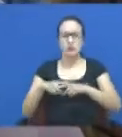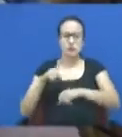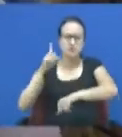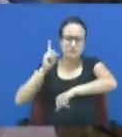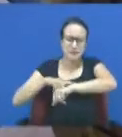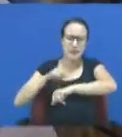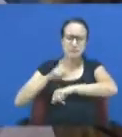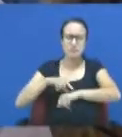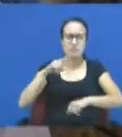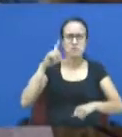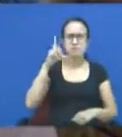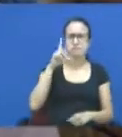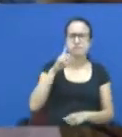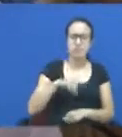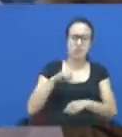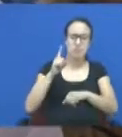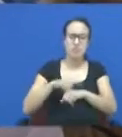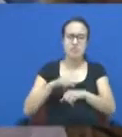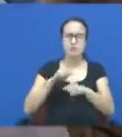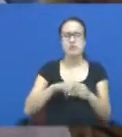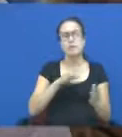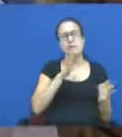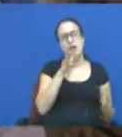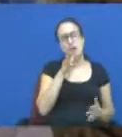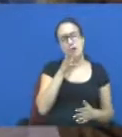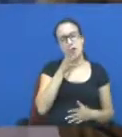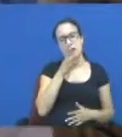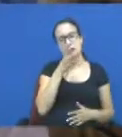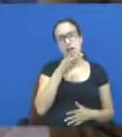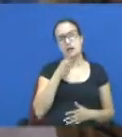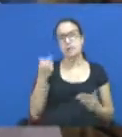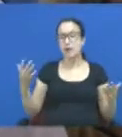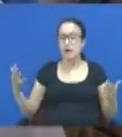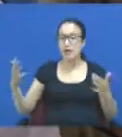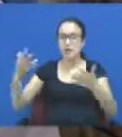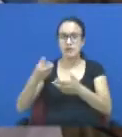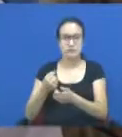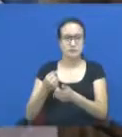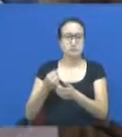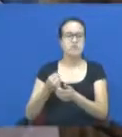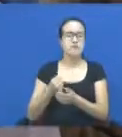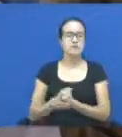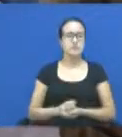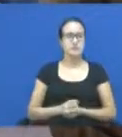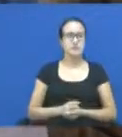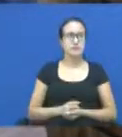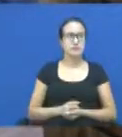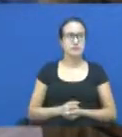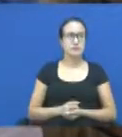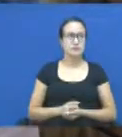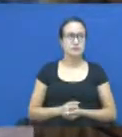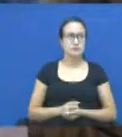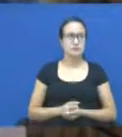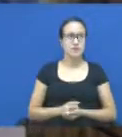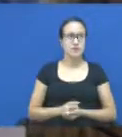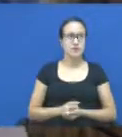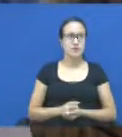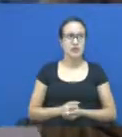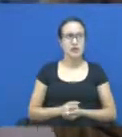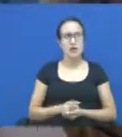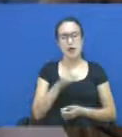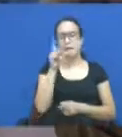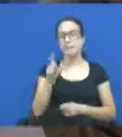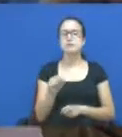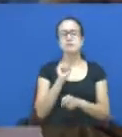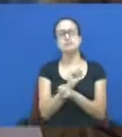utilização, de atendimento. Tem banco que ultrapasse, vai reclamar